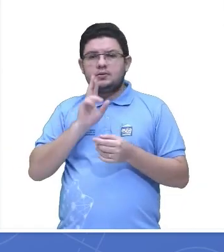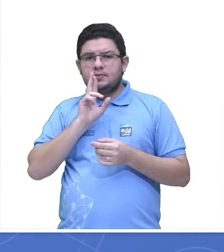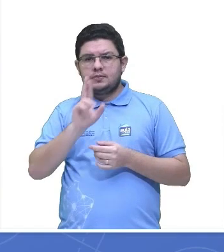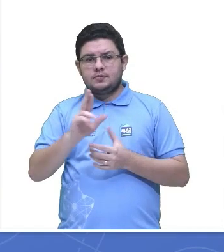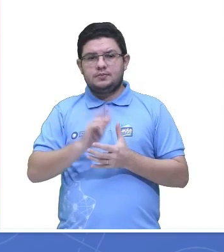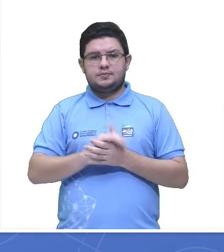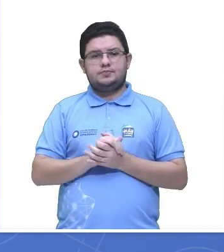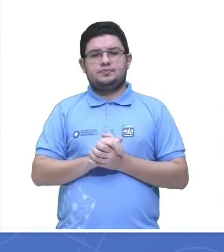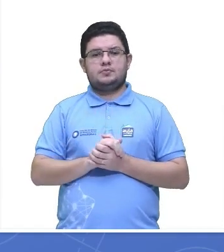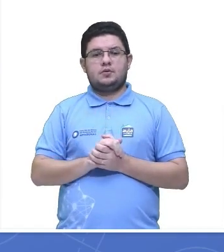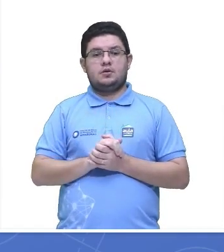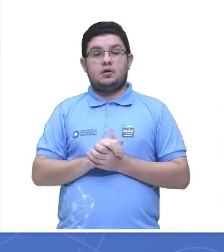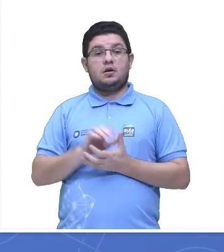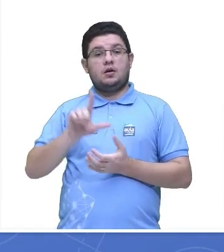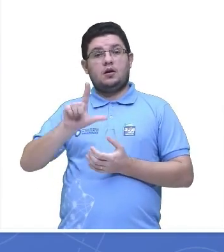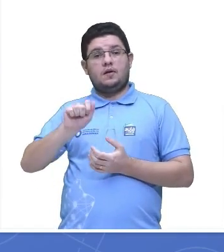Lainara